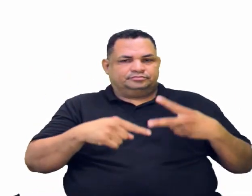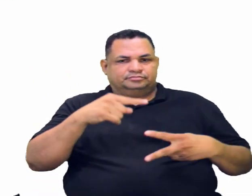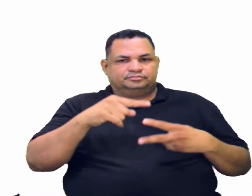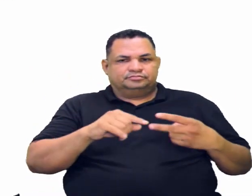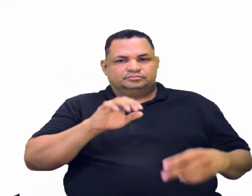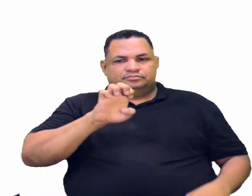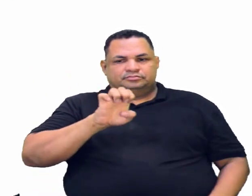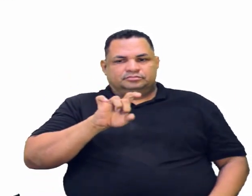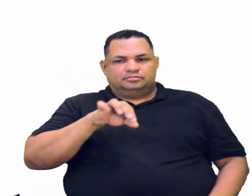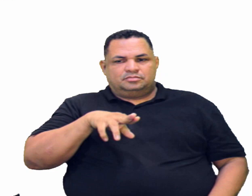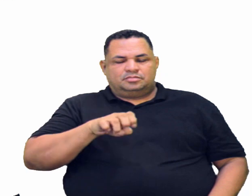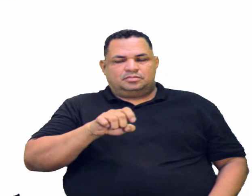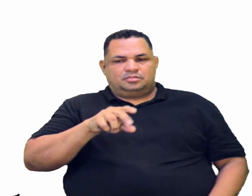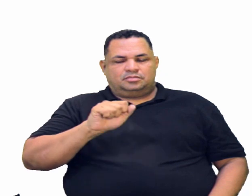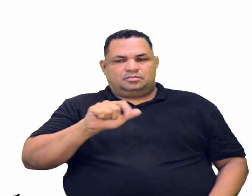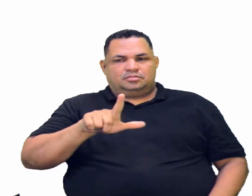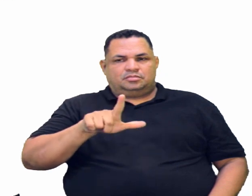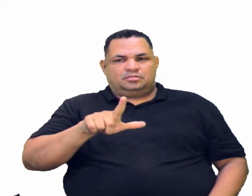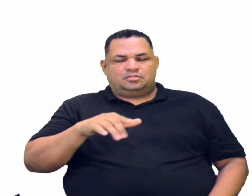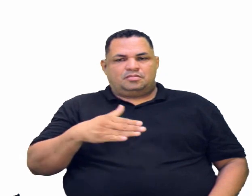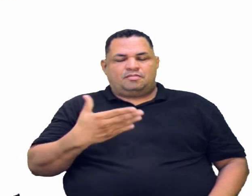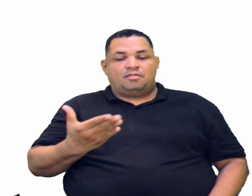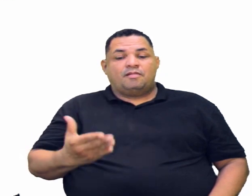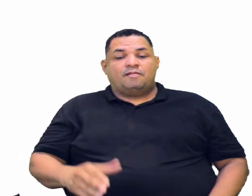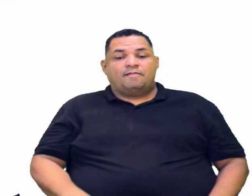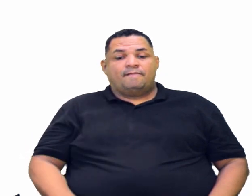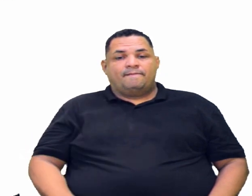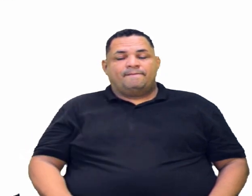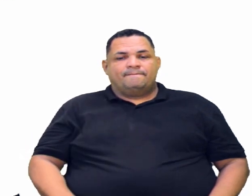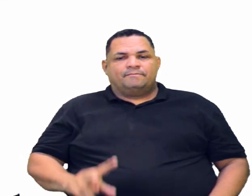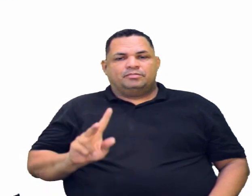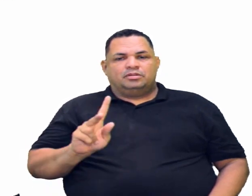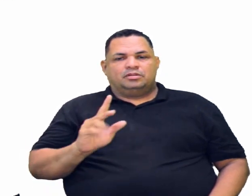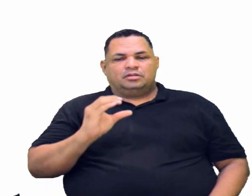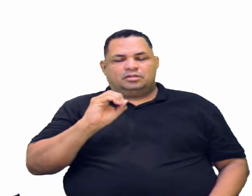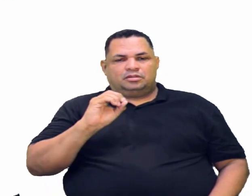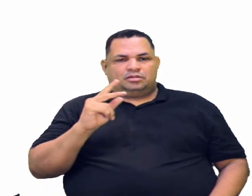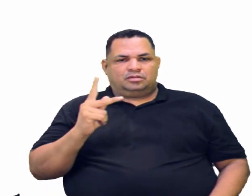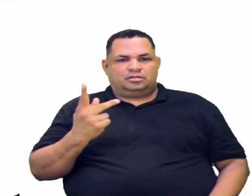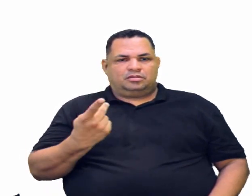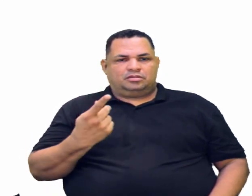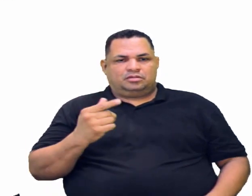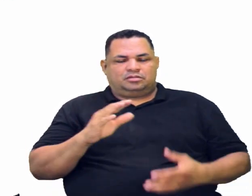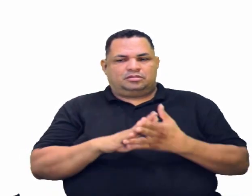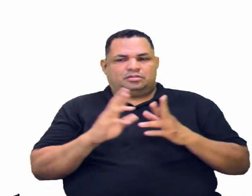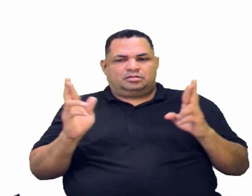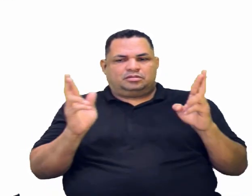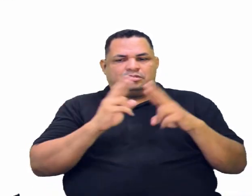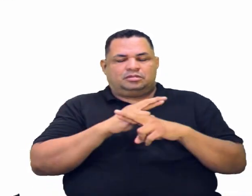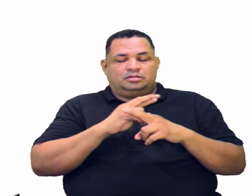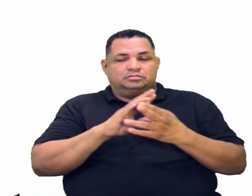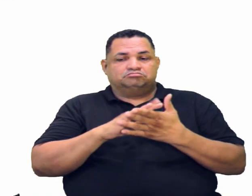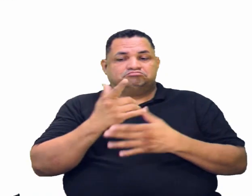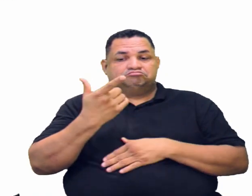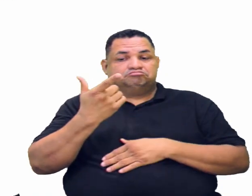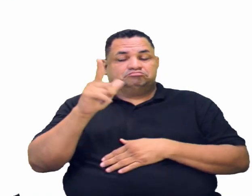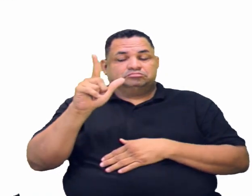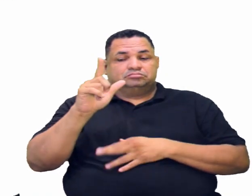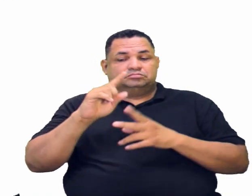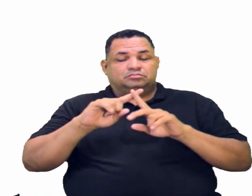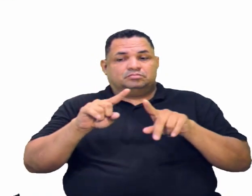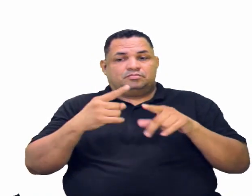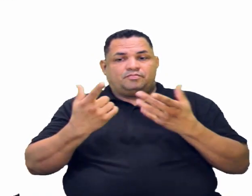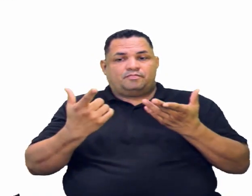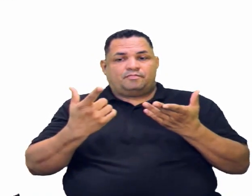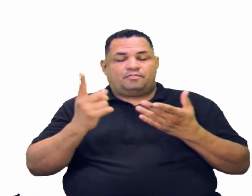Os dois são álcools do tipo etanol. A hidroxila de um vai reagir com a hidroxila do outro. Só que